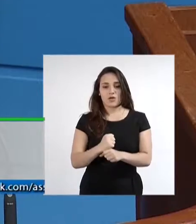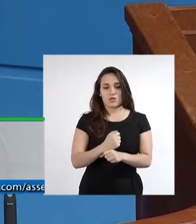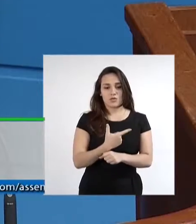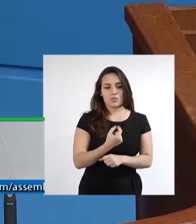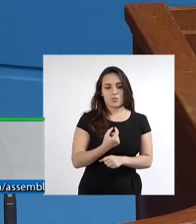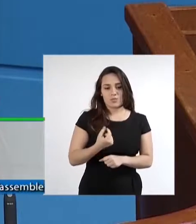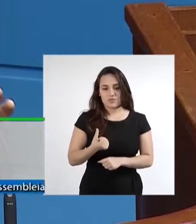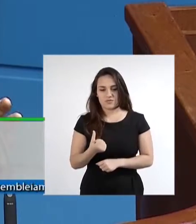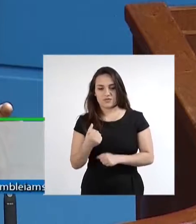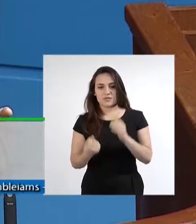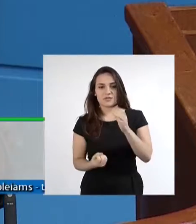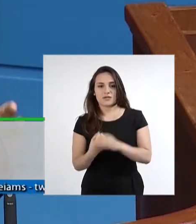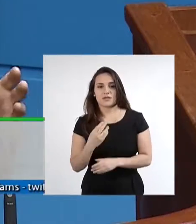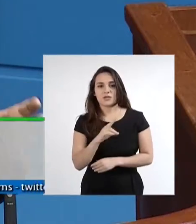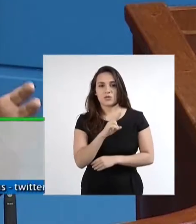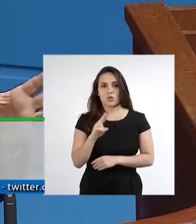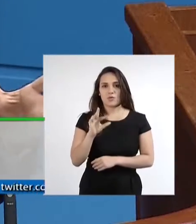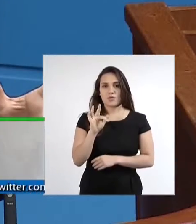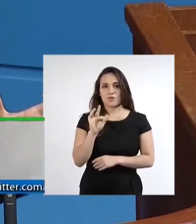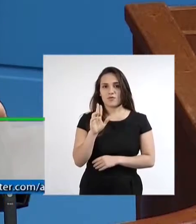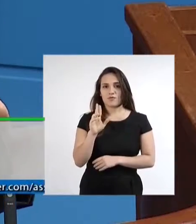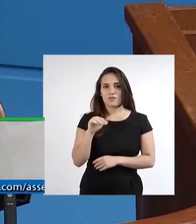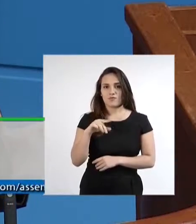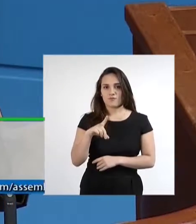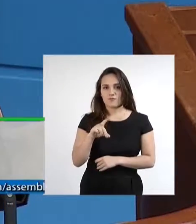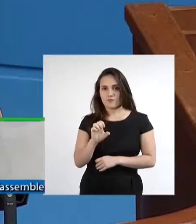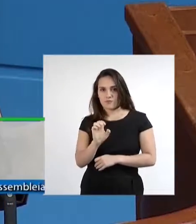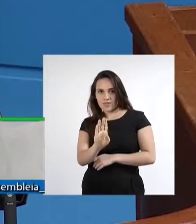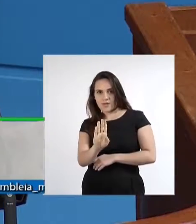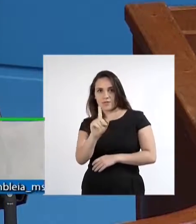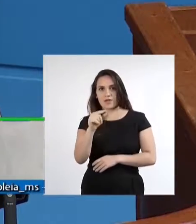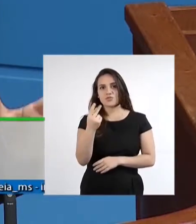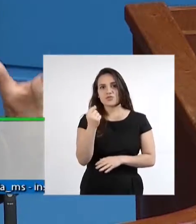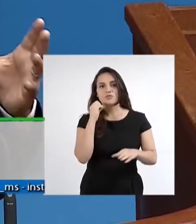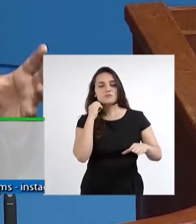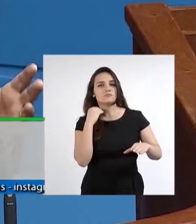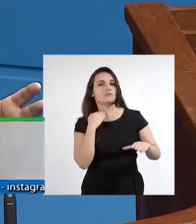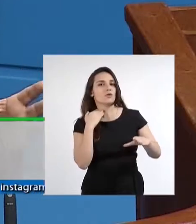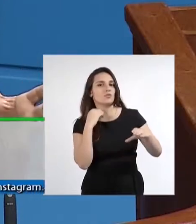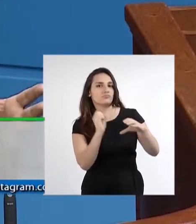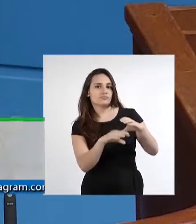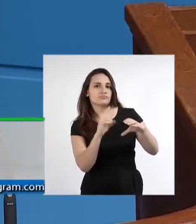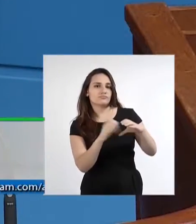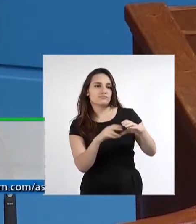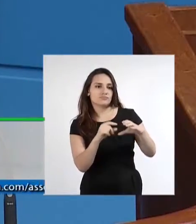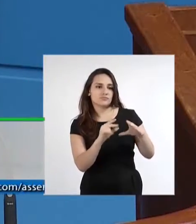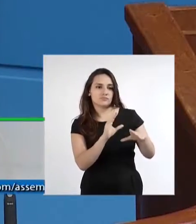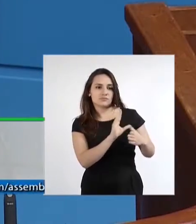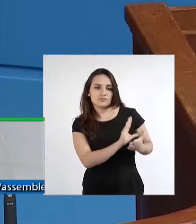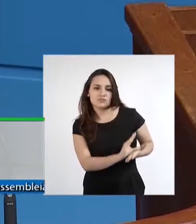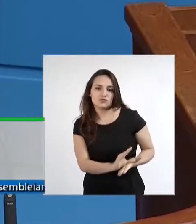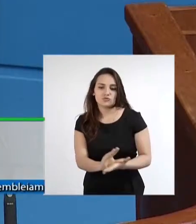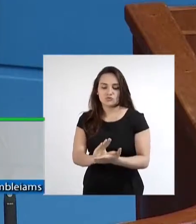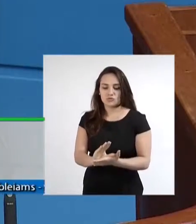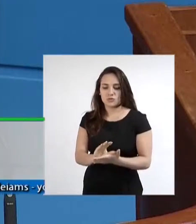instituindo o Fundeb, o Fundo de Desenvolvimento da Educação Básica. Para que Vossas Excelências tenham uma ideia,